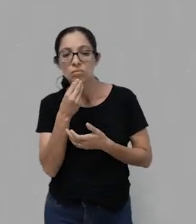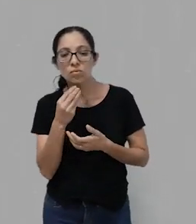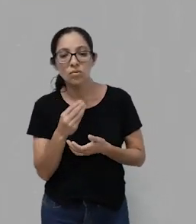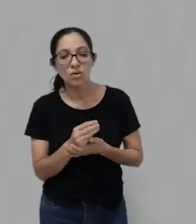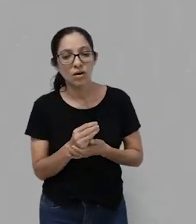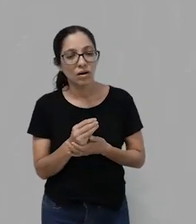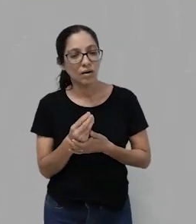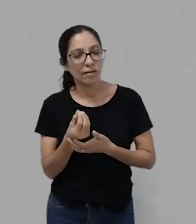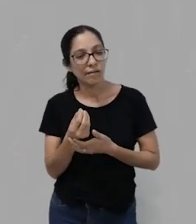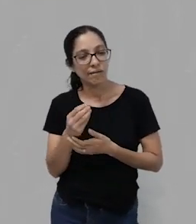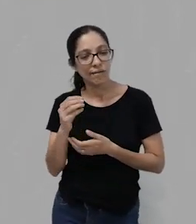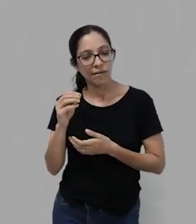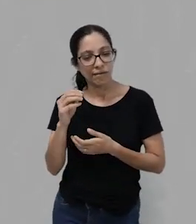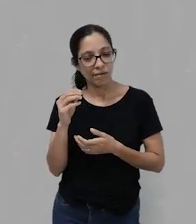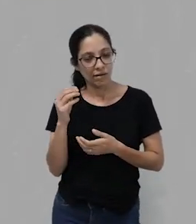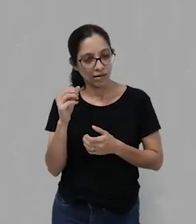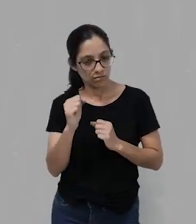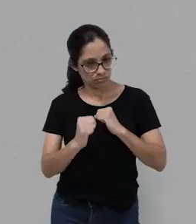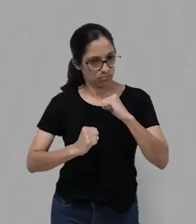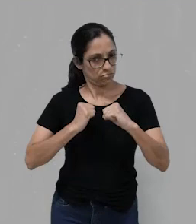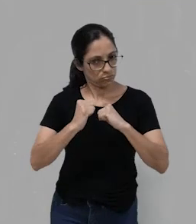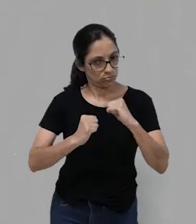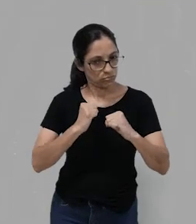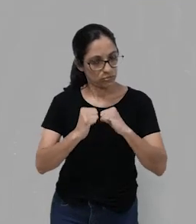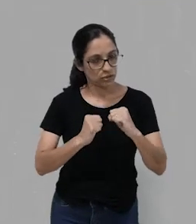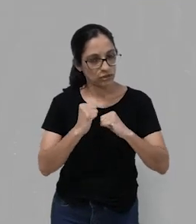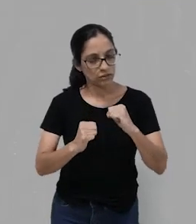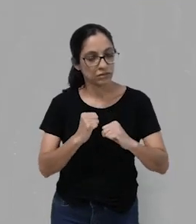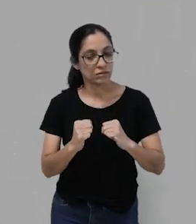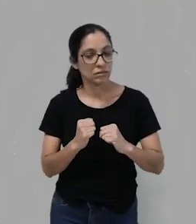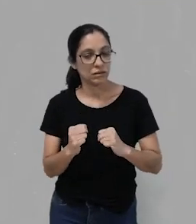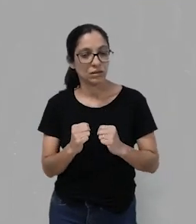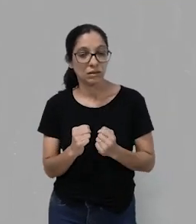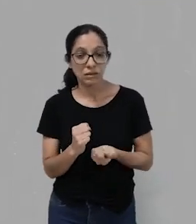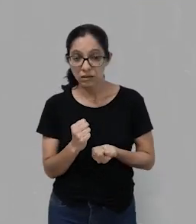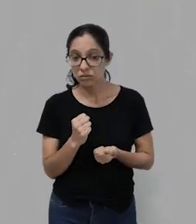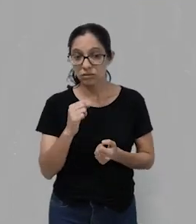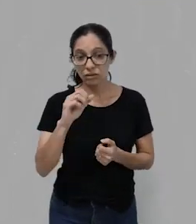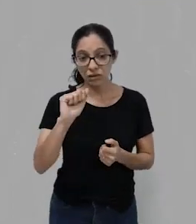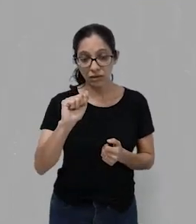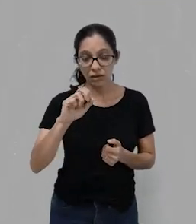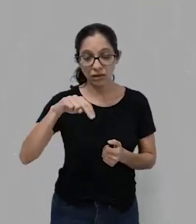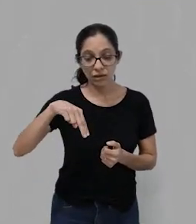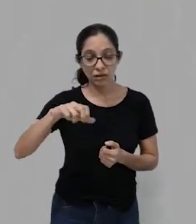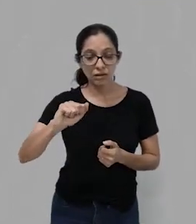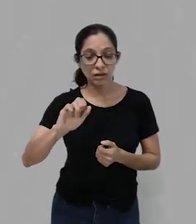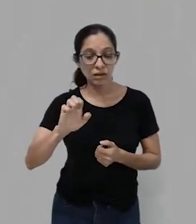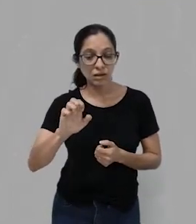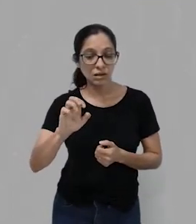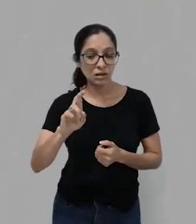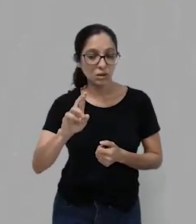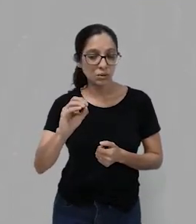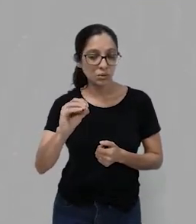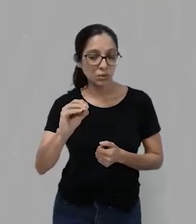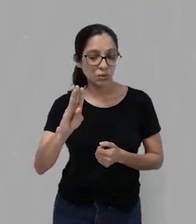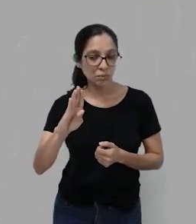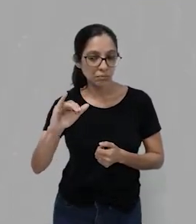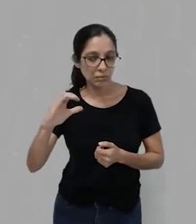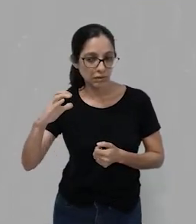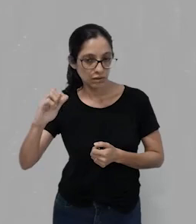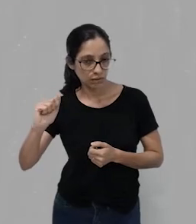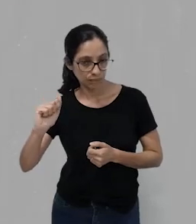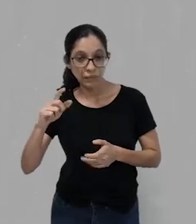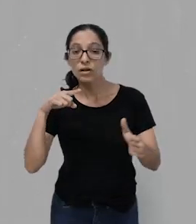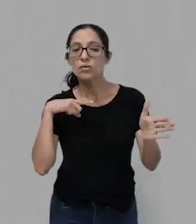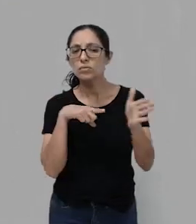quando ele faz uma prova de 100 metros rasos, ele faz uma corrida anaeróbica. Mas eu vou fazer uma pergunta bem aqui para vocês. Quando